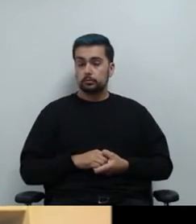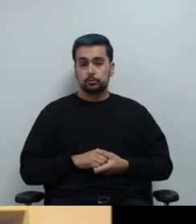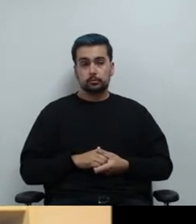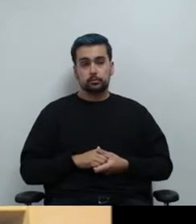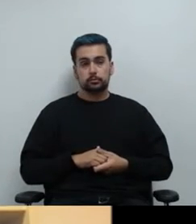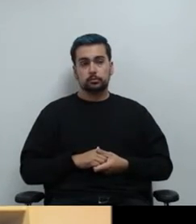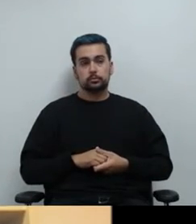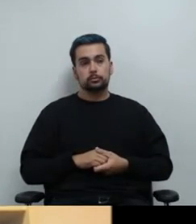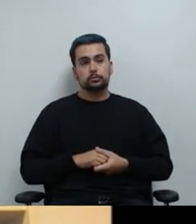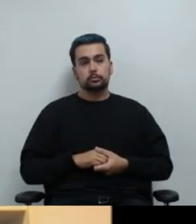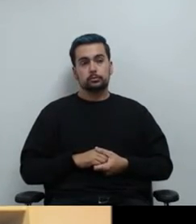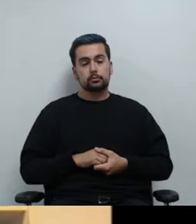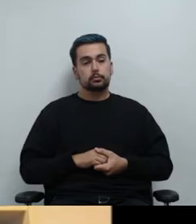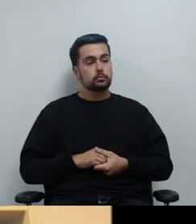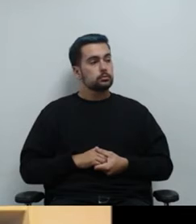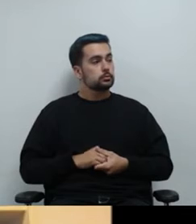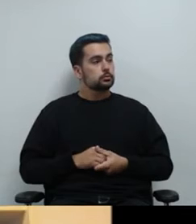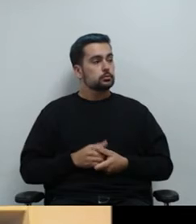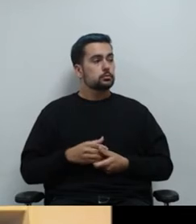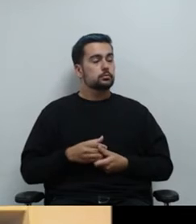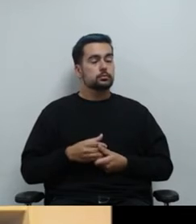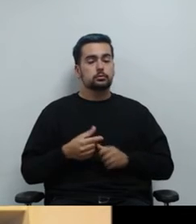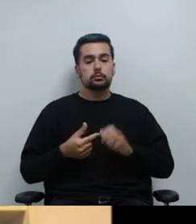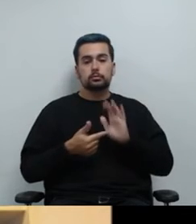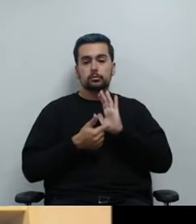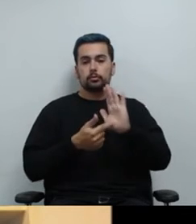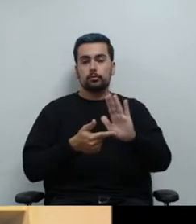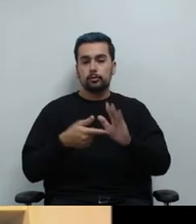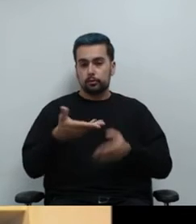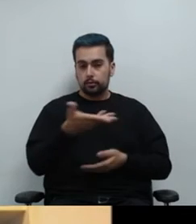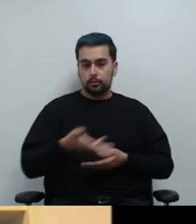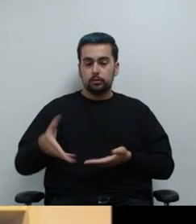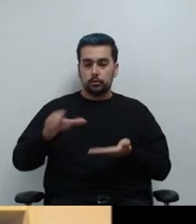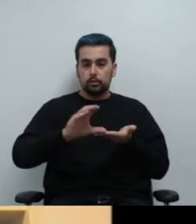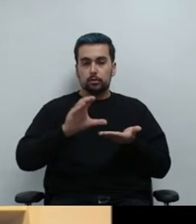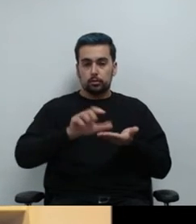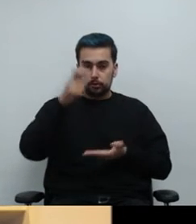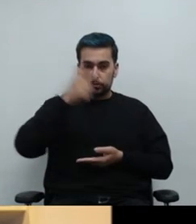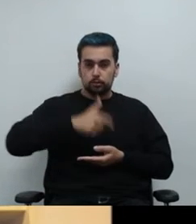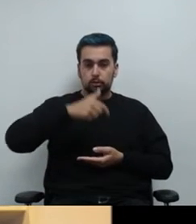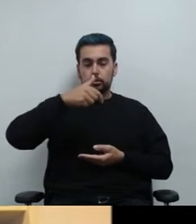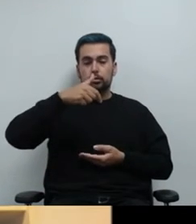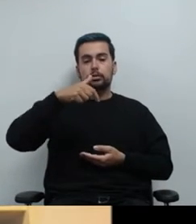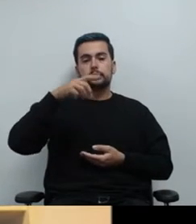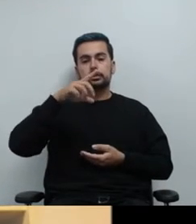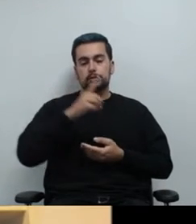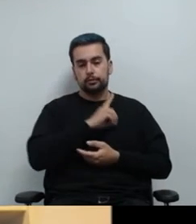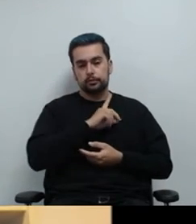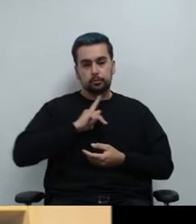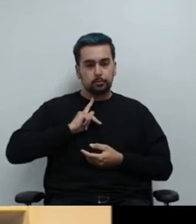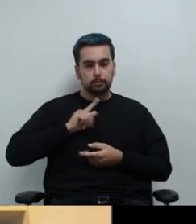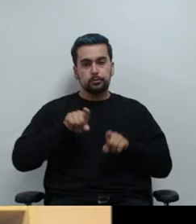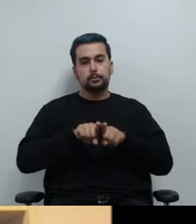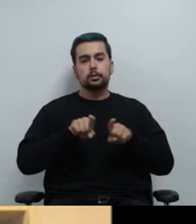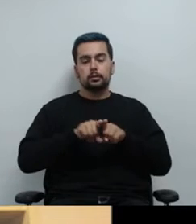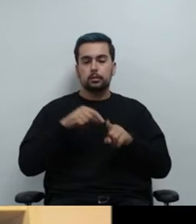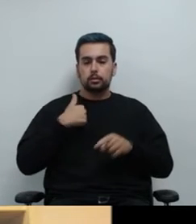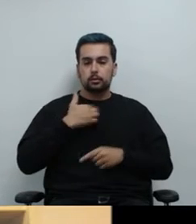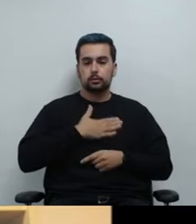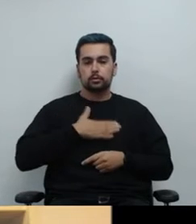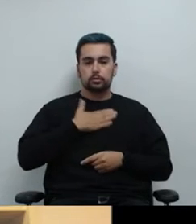Olá, prezadas conselheiras e prezados conselheiros, sou Mônica de Mello, defensora pública, e gostaria